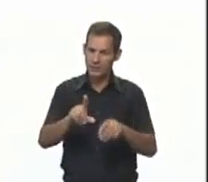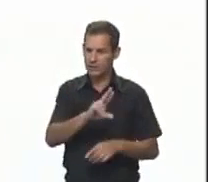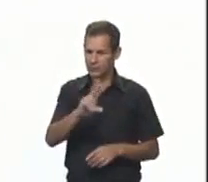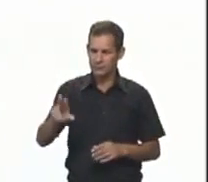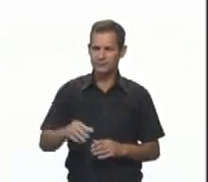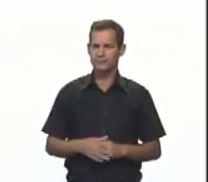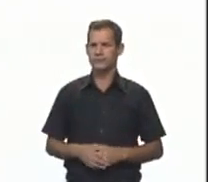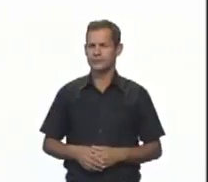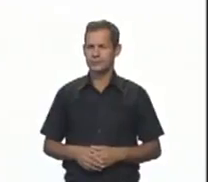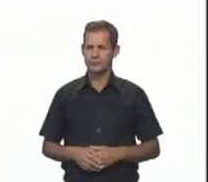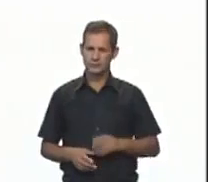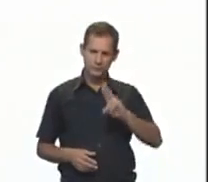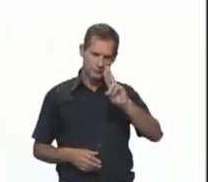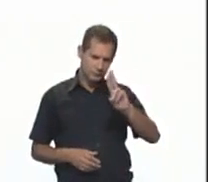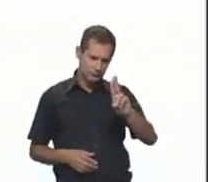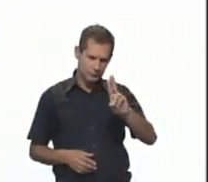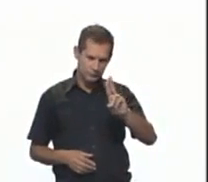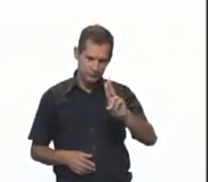nomenclatura